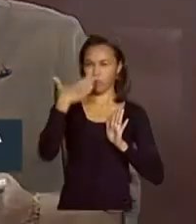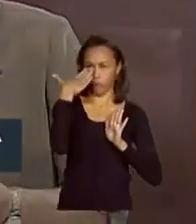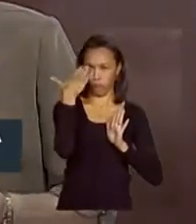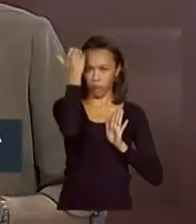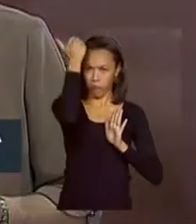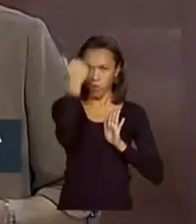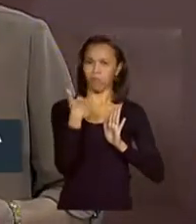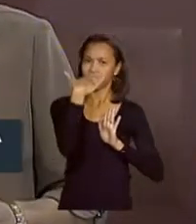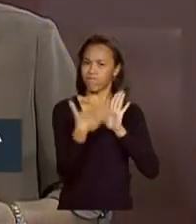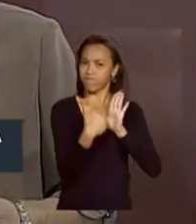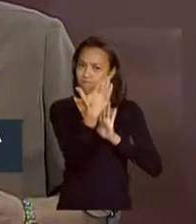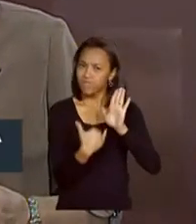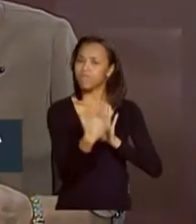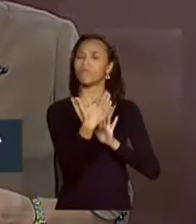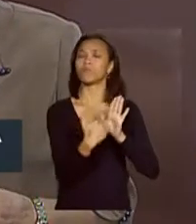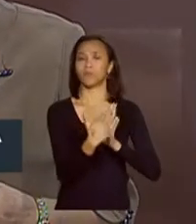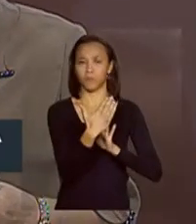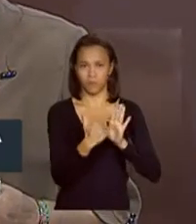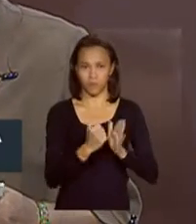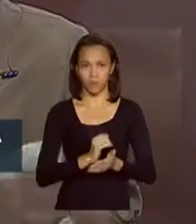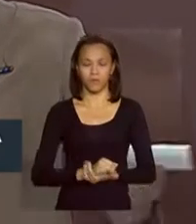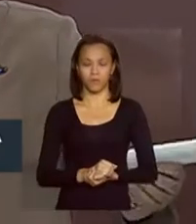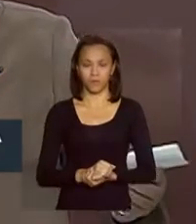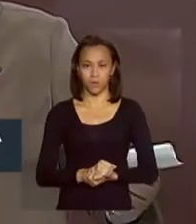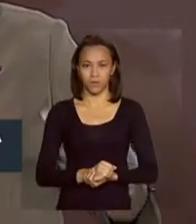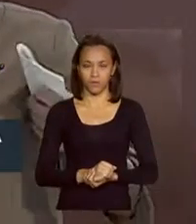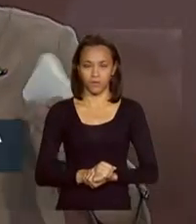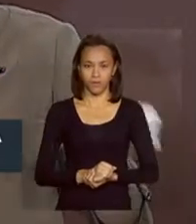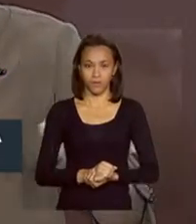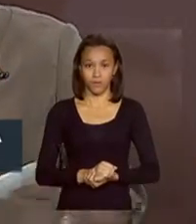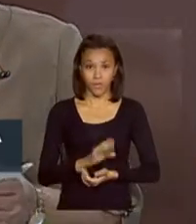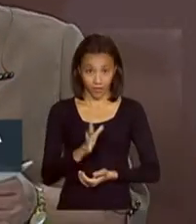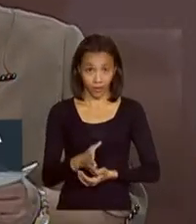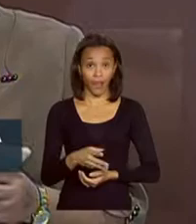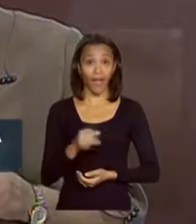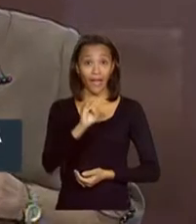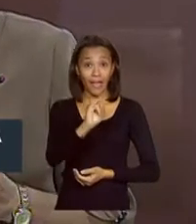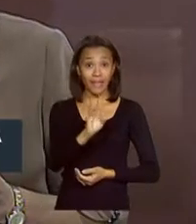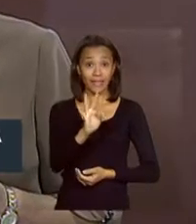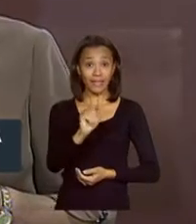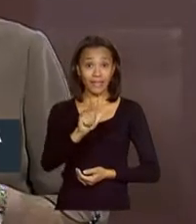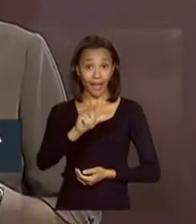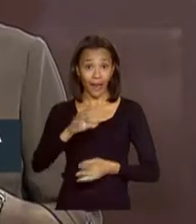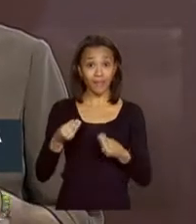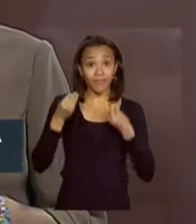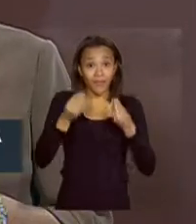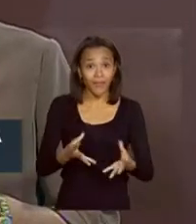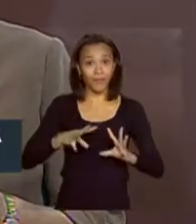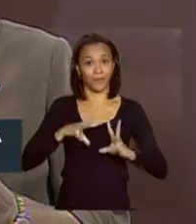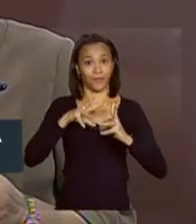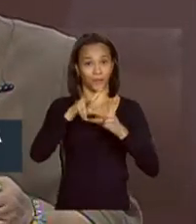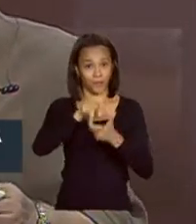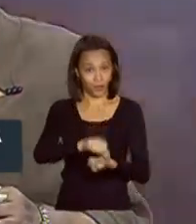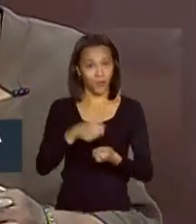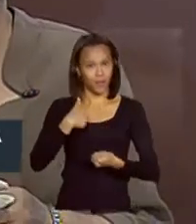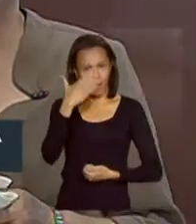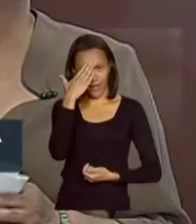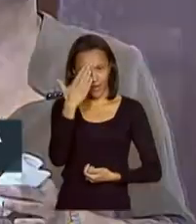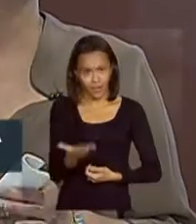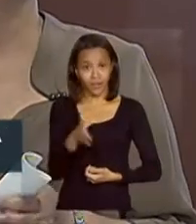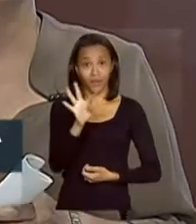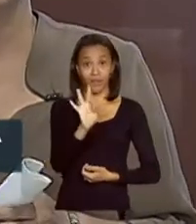dos maiores pintores é não só que a Itália deu para o mundo e aí eu agradeço